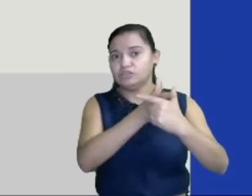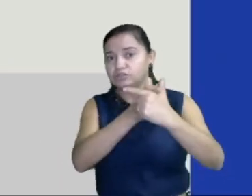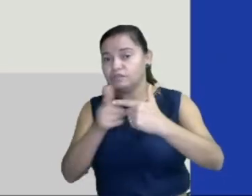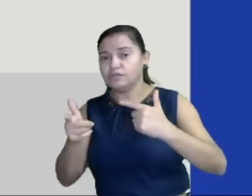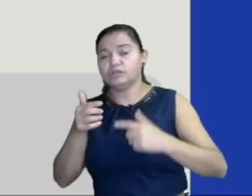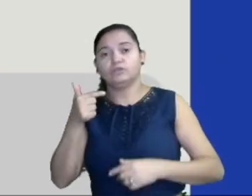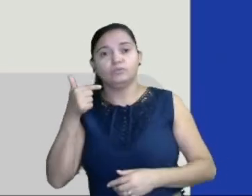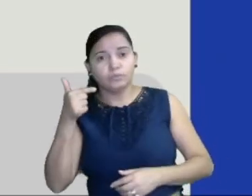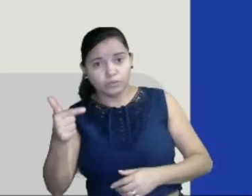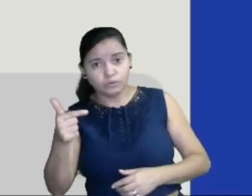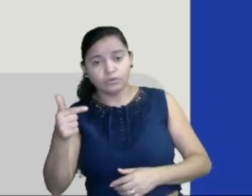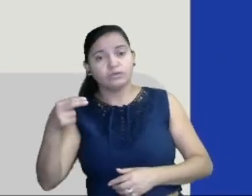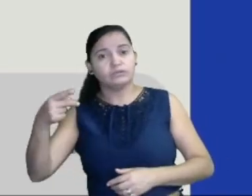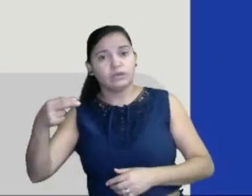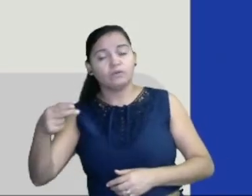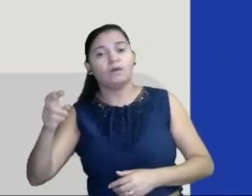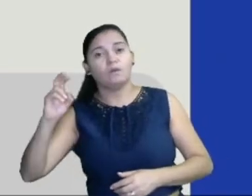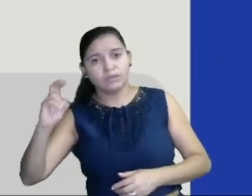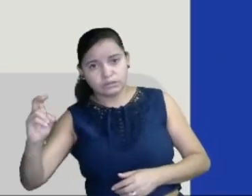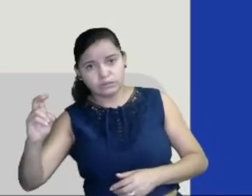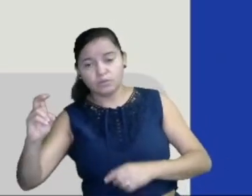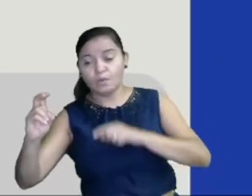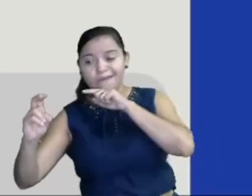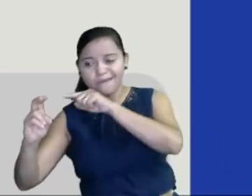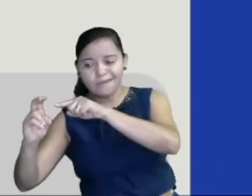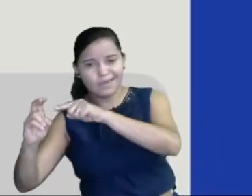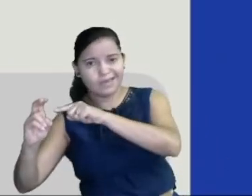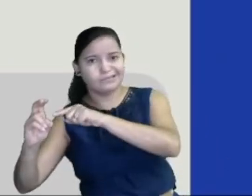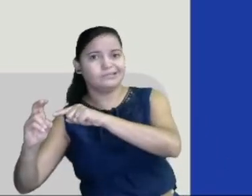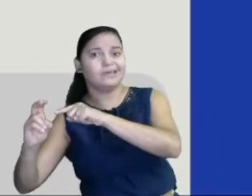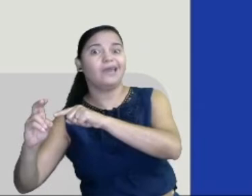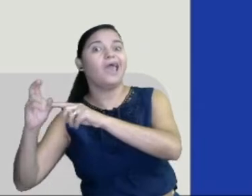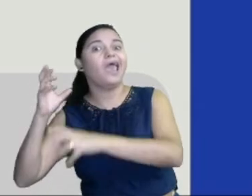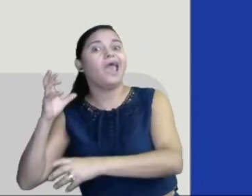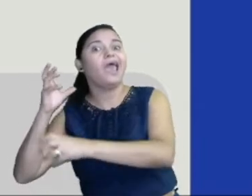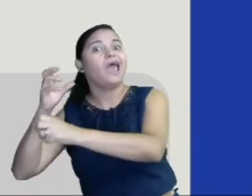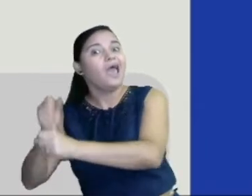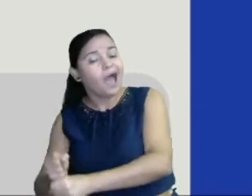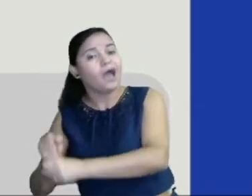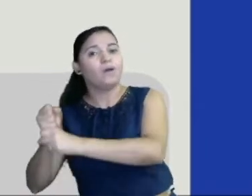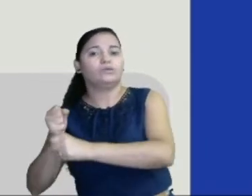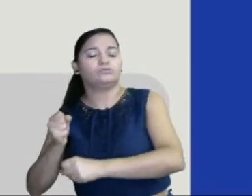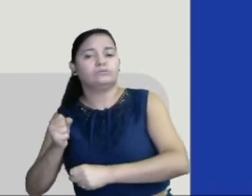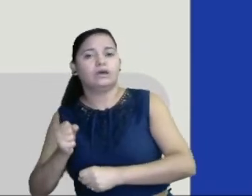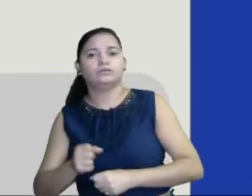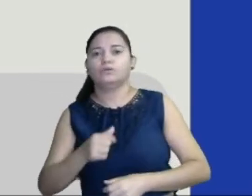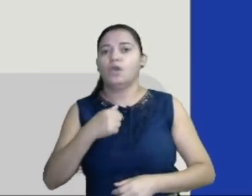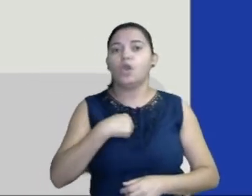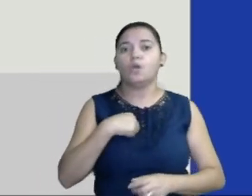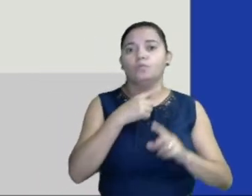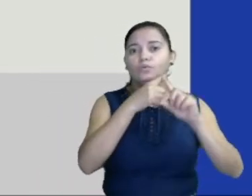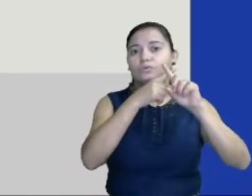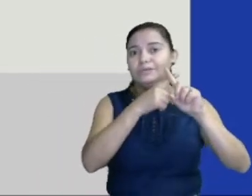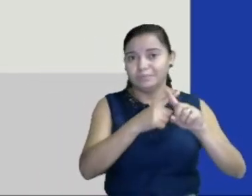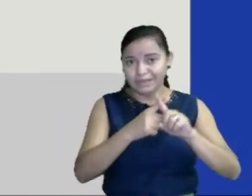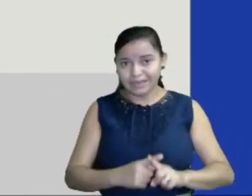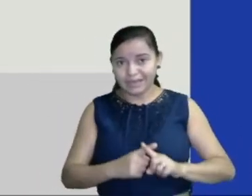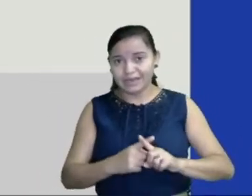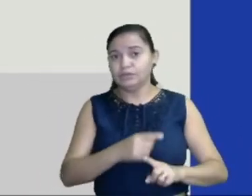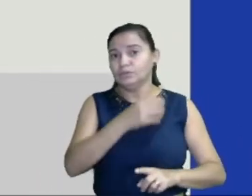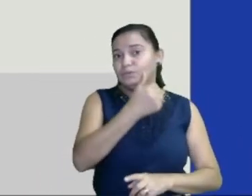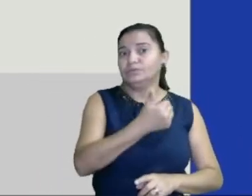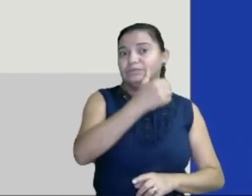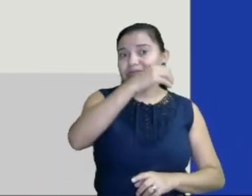55 que é o meu paciente que é o meu resultado tá E aí eu multiplicando 10 por dois e o